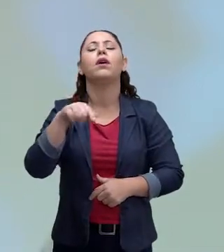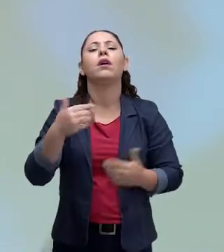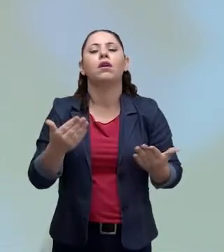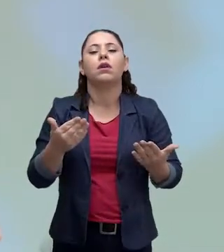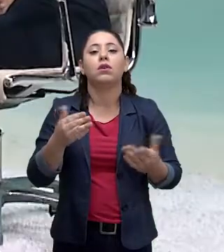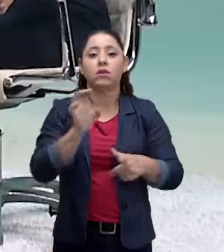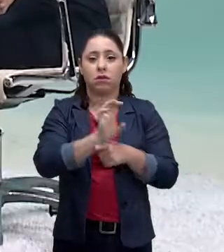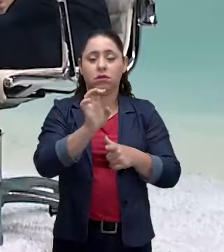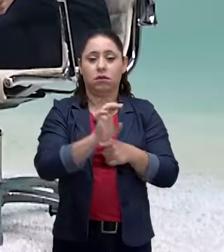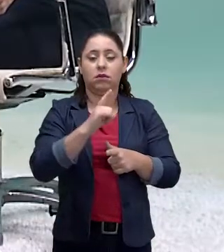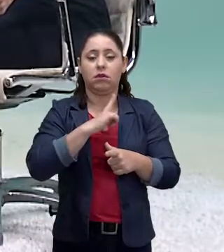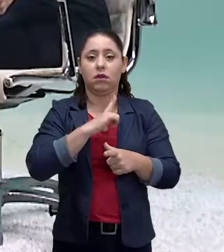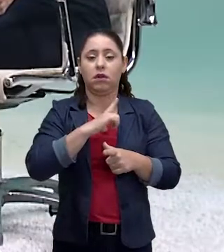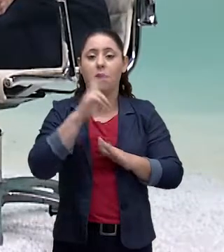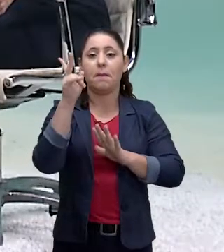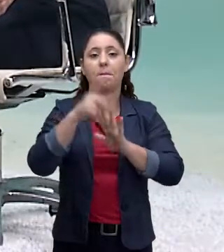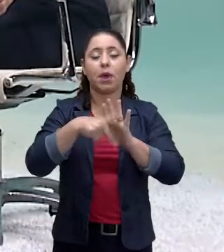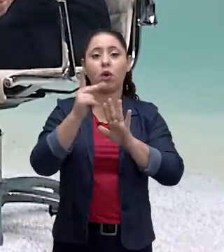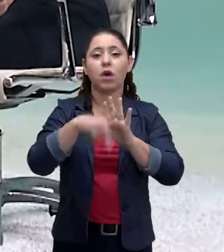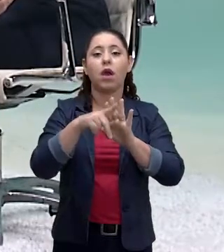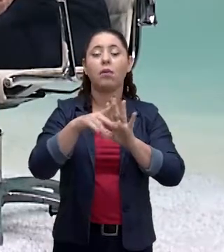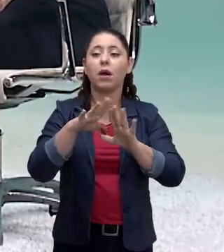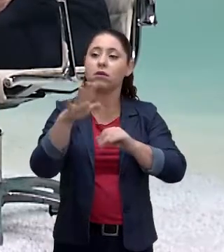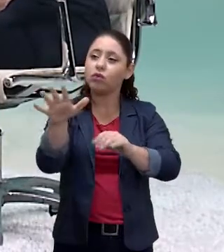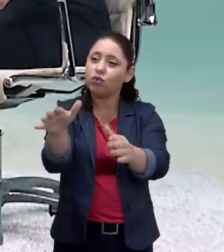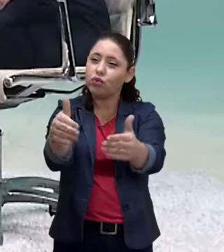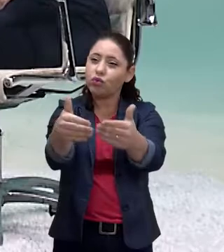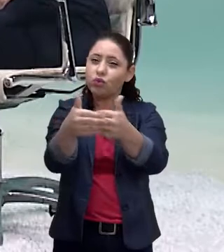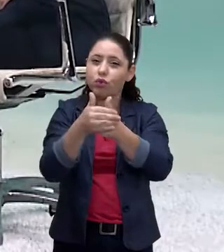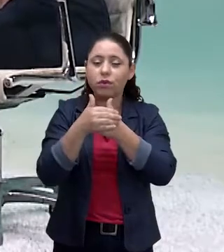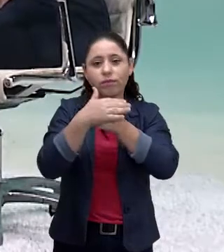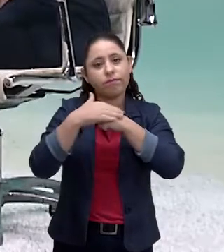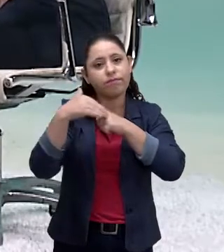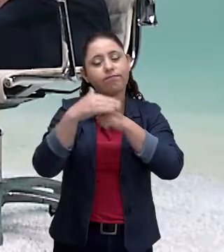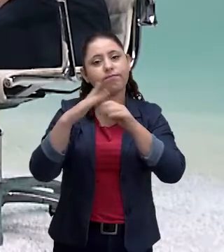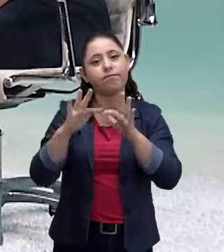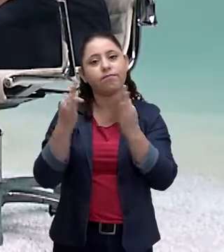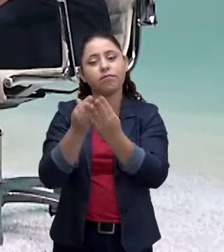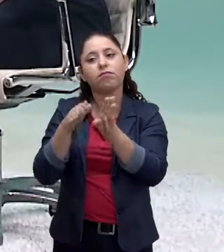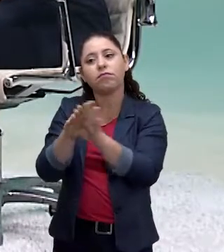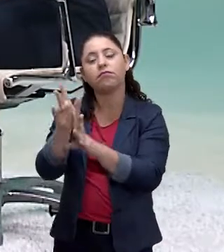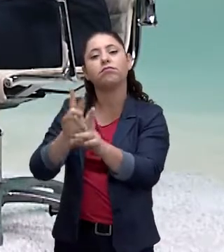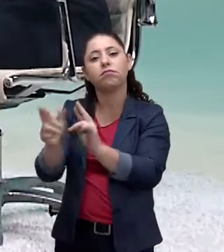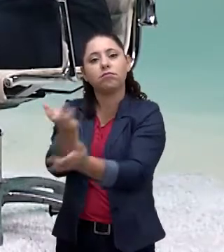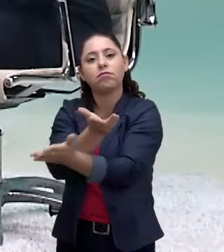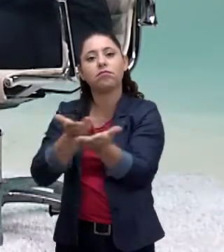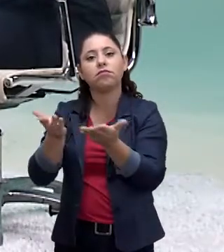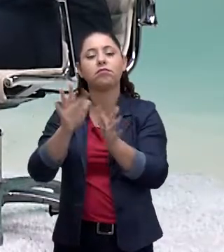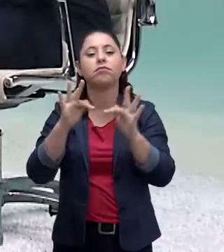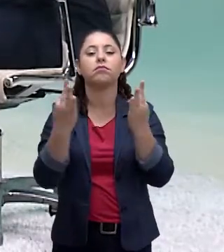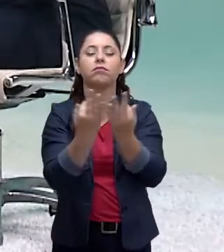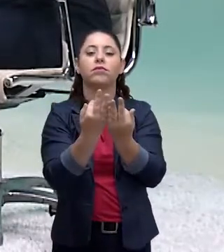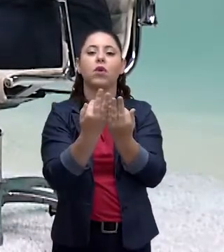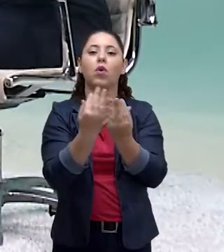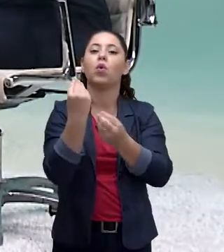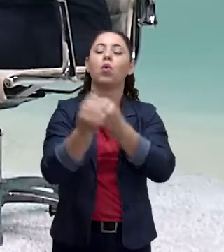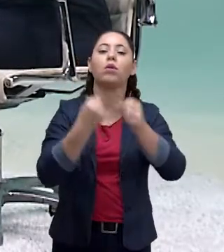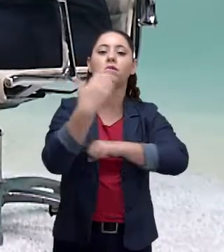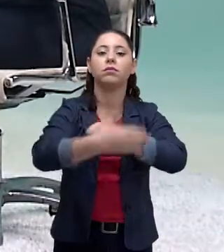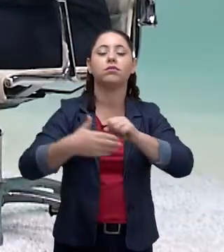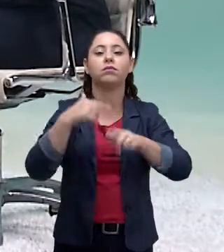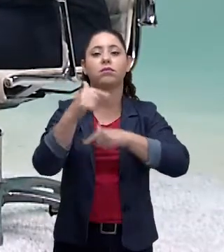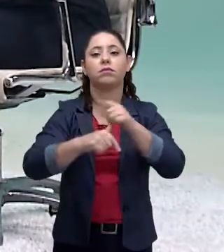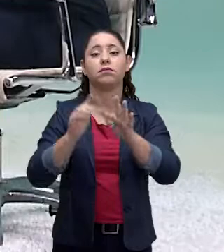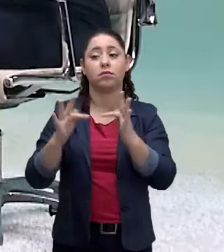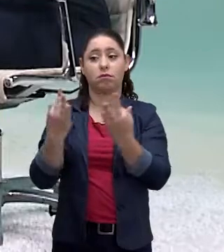o Estado hoje, ele conta com algum programa que também acolhe a família? Como que a Defensoria trabalha nesses casos aí, com a família